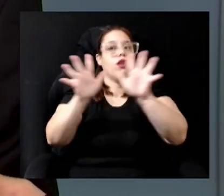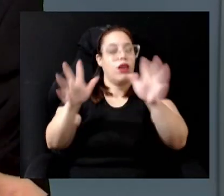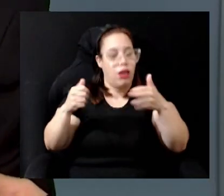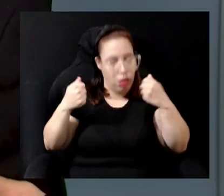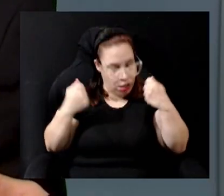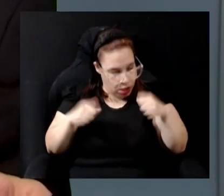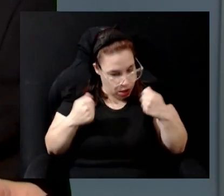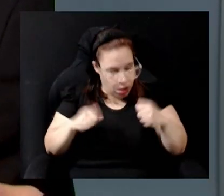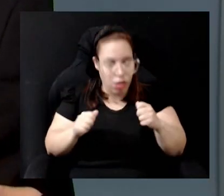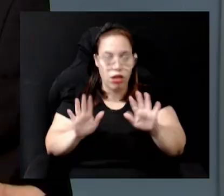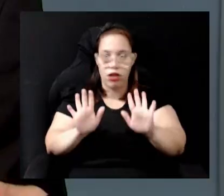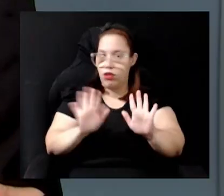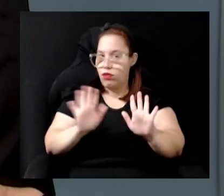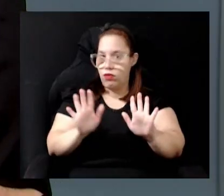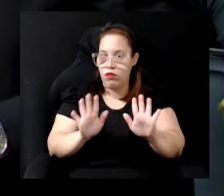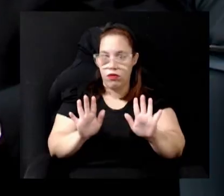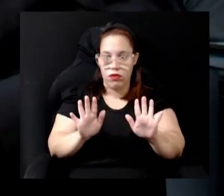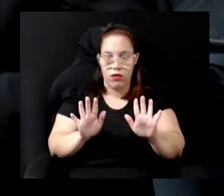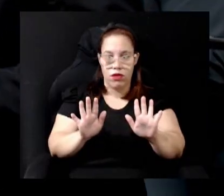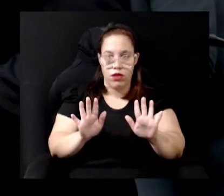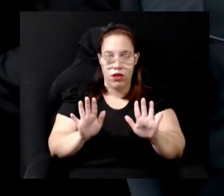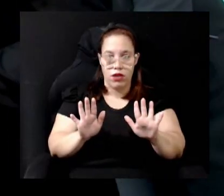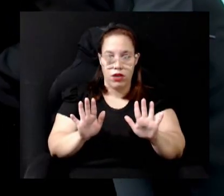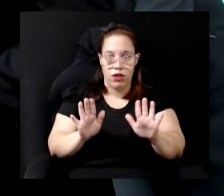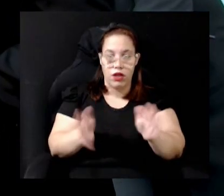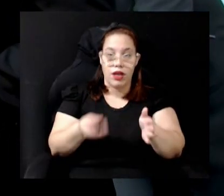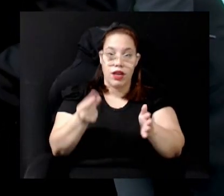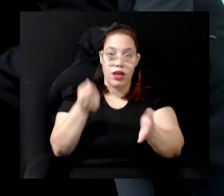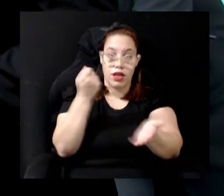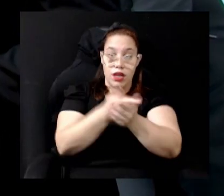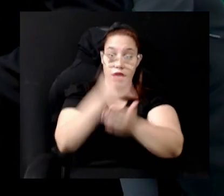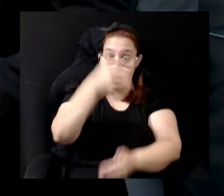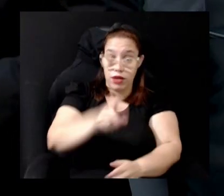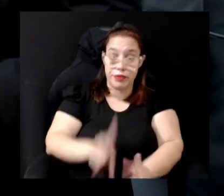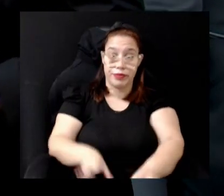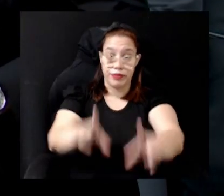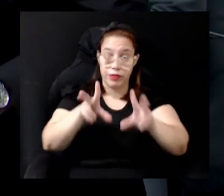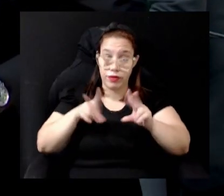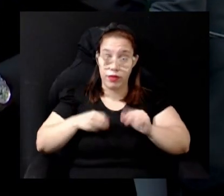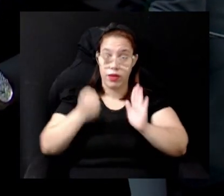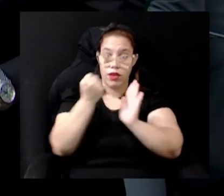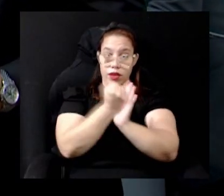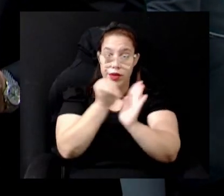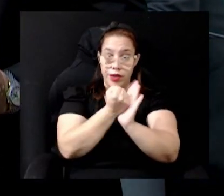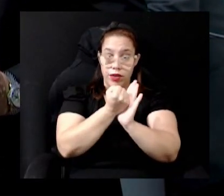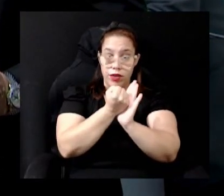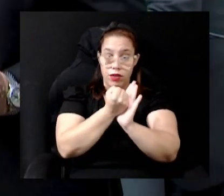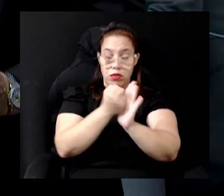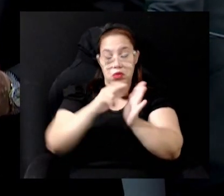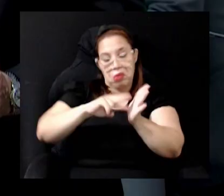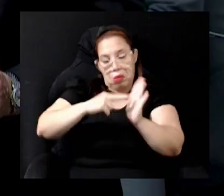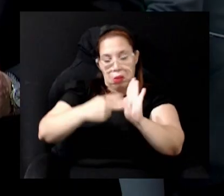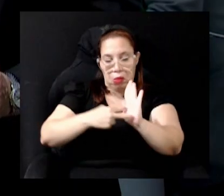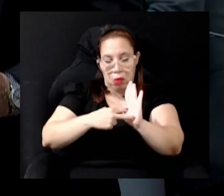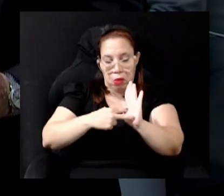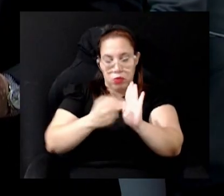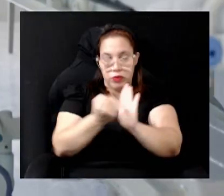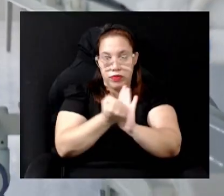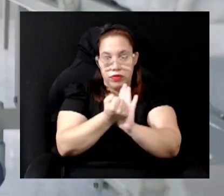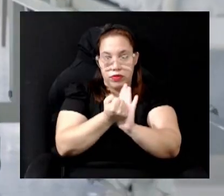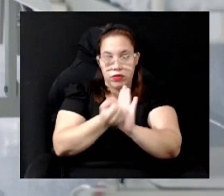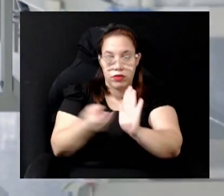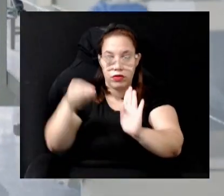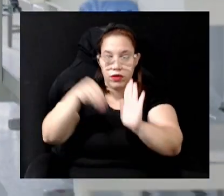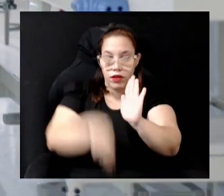esse direito, mas tem que ser gasto aqui. A entrega do documento foi simbólica, uma vez que a verba já está em posse do hospital.